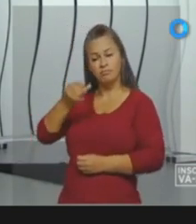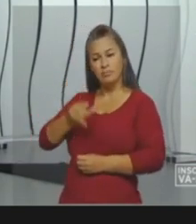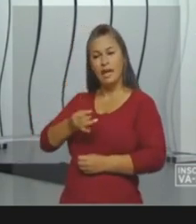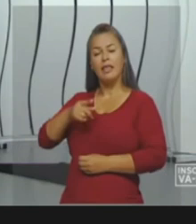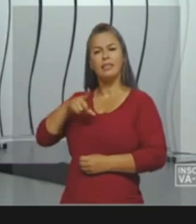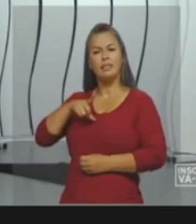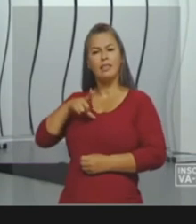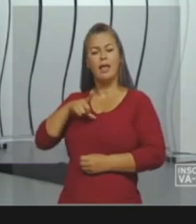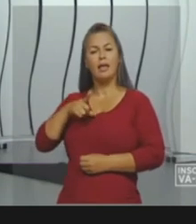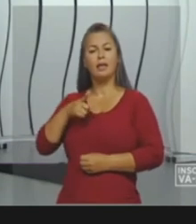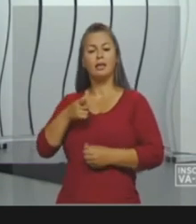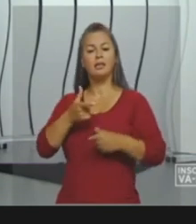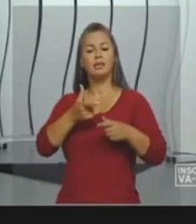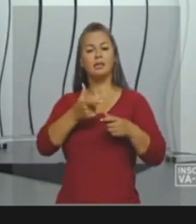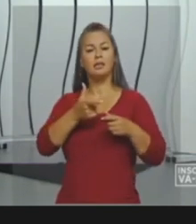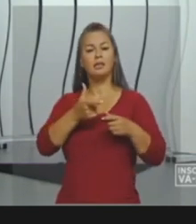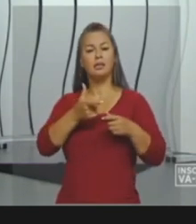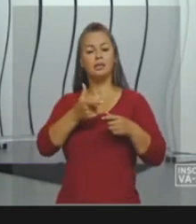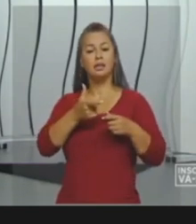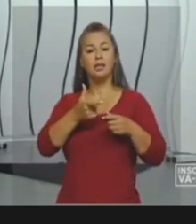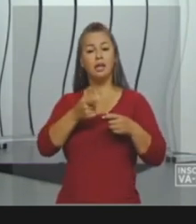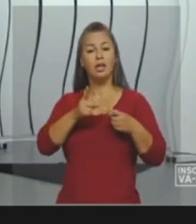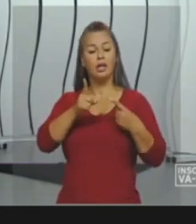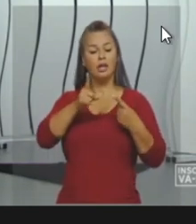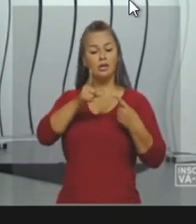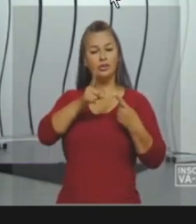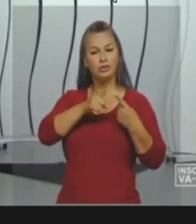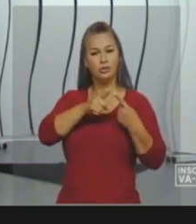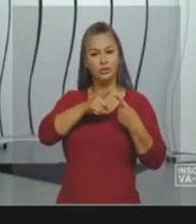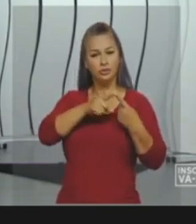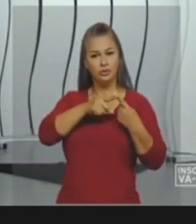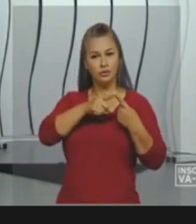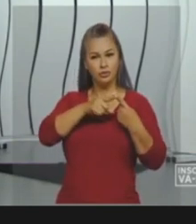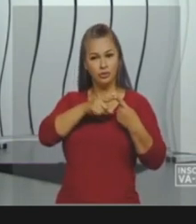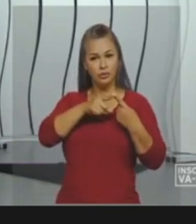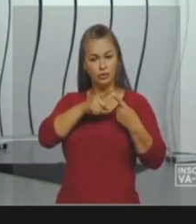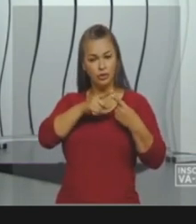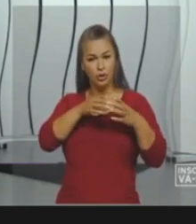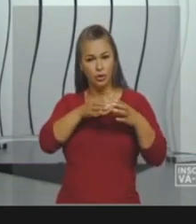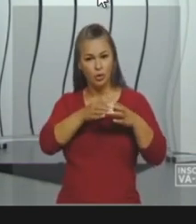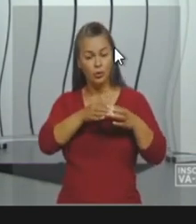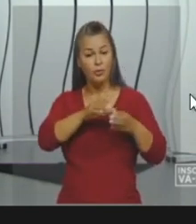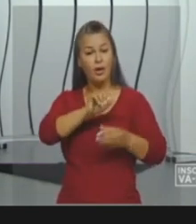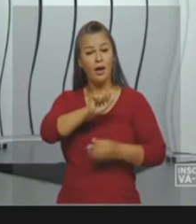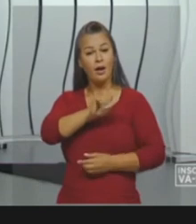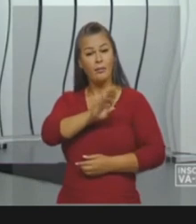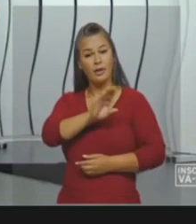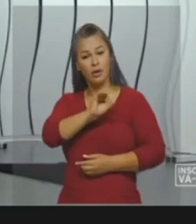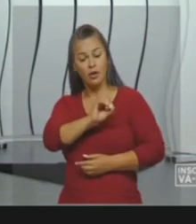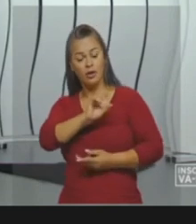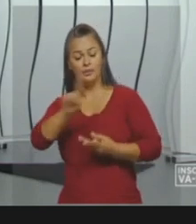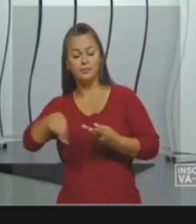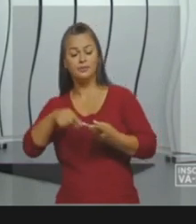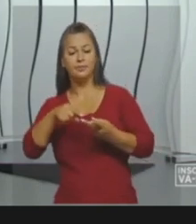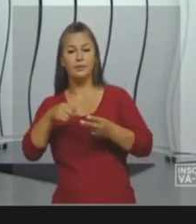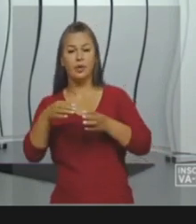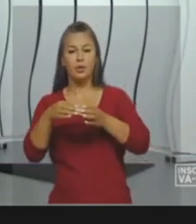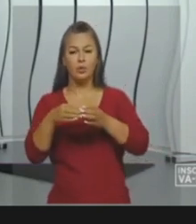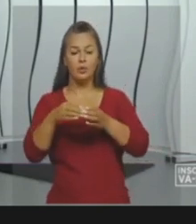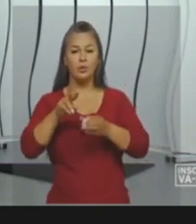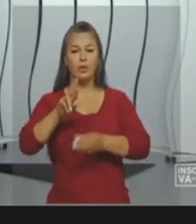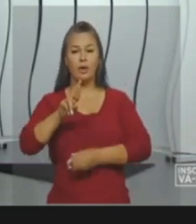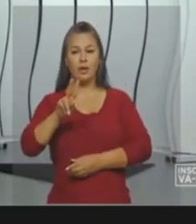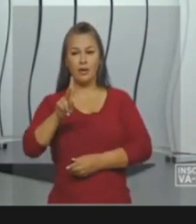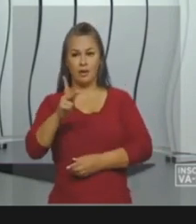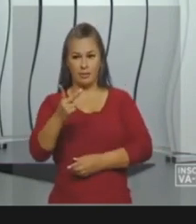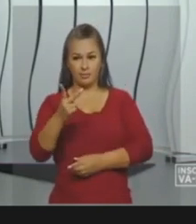sistemas básicos que são os sistemas ABO e RH, que vamos ver agorinha mesmo. Então, esses dois sistemas